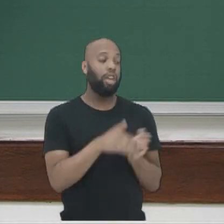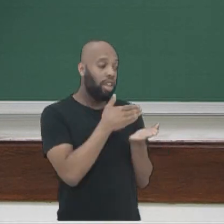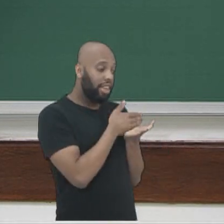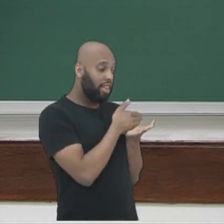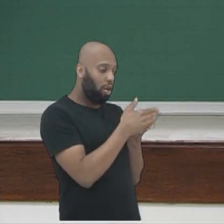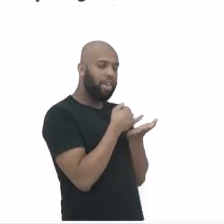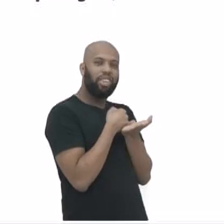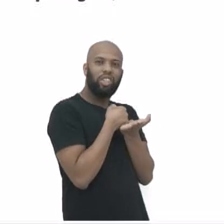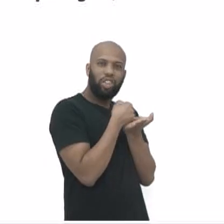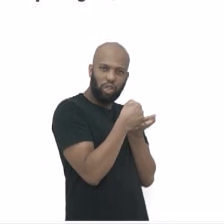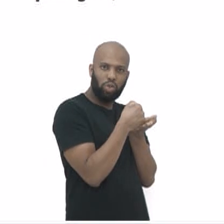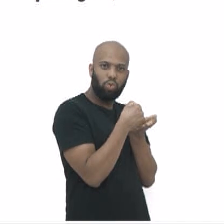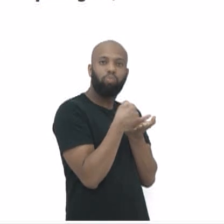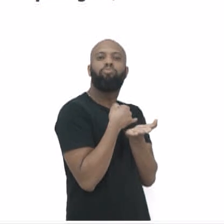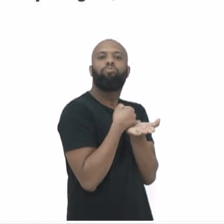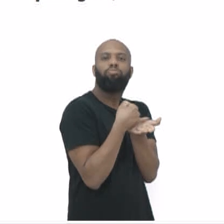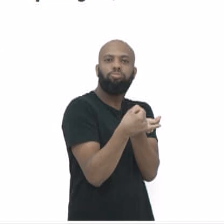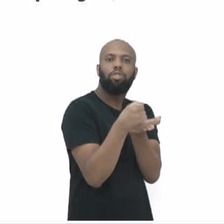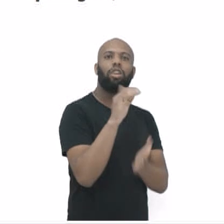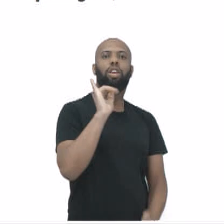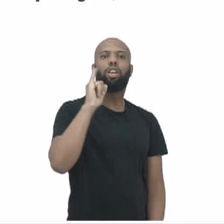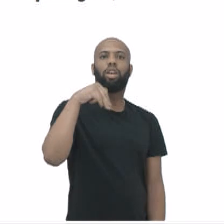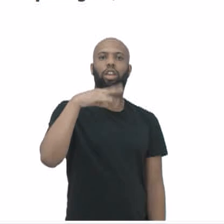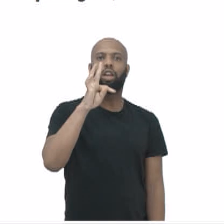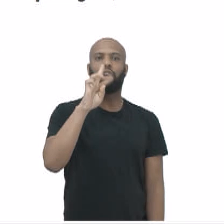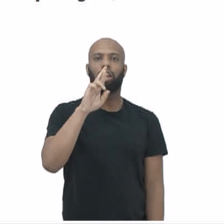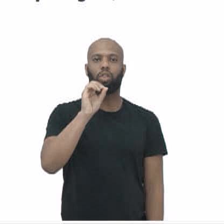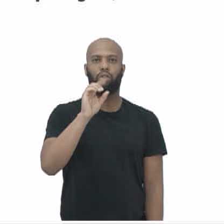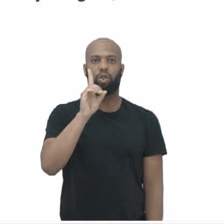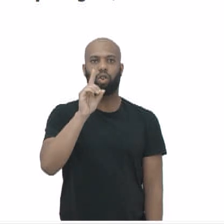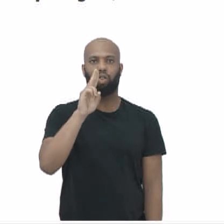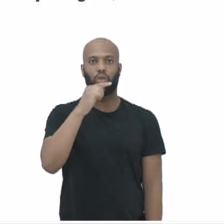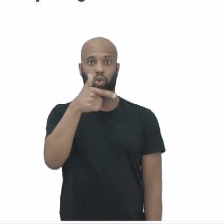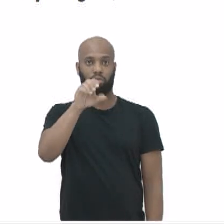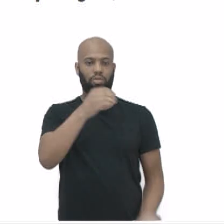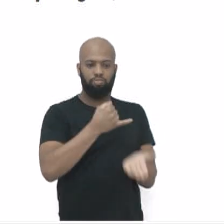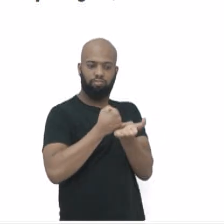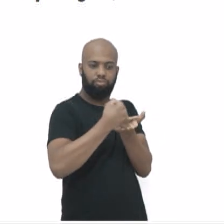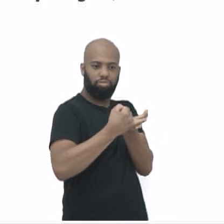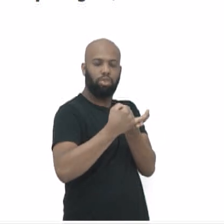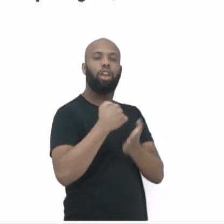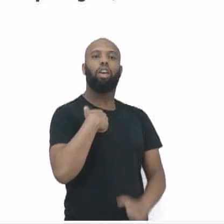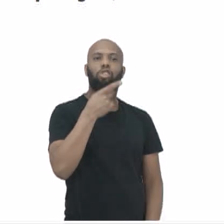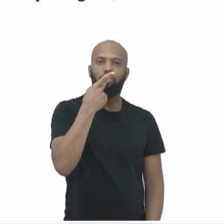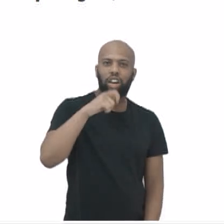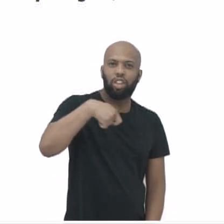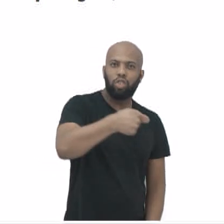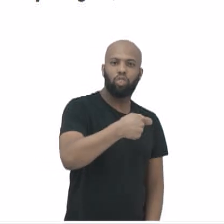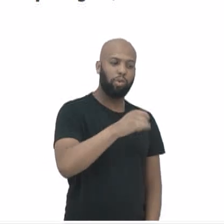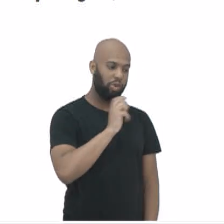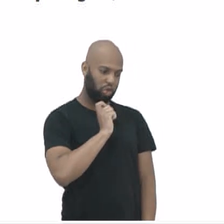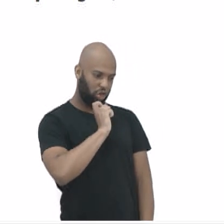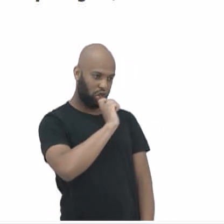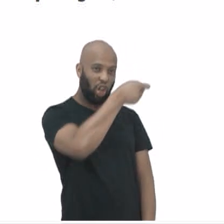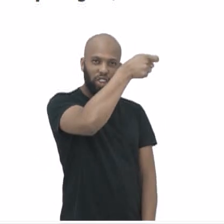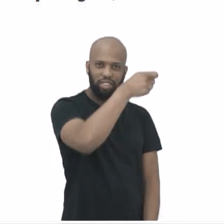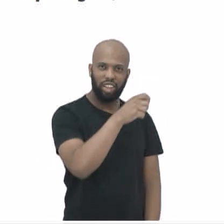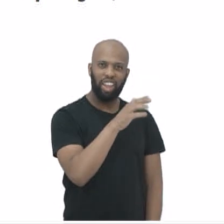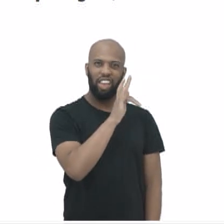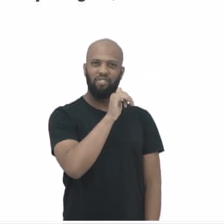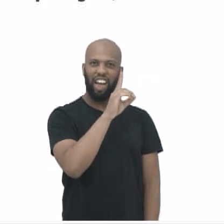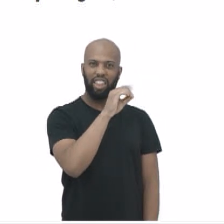bem explicativo para você. Primeiro momento você tem o quê? Toda a história, como esqueleto, ela vai ter 3